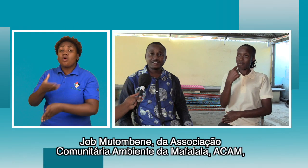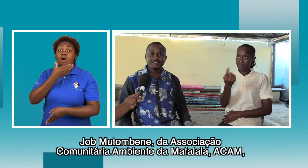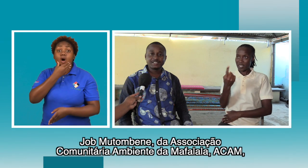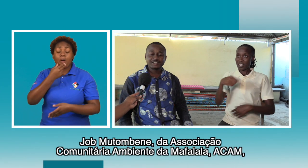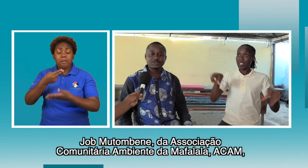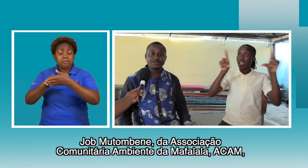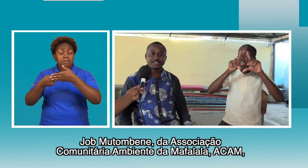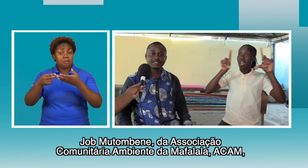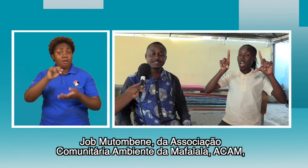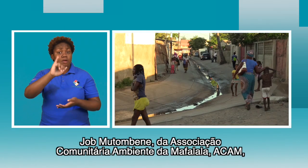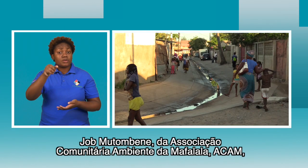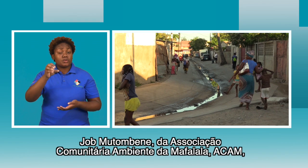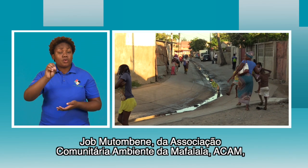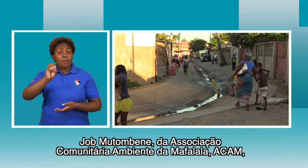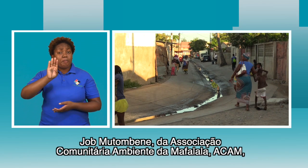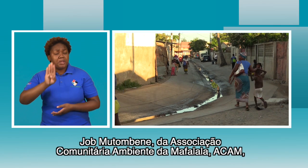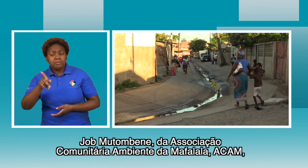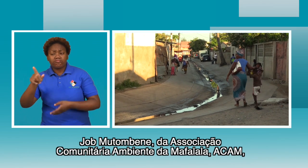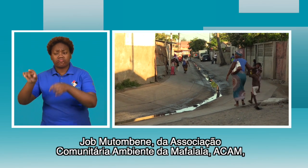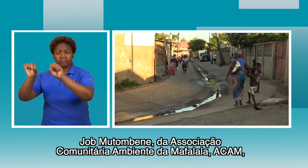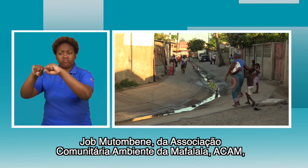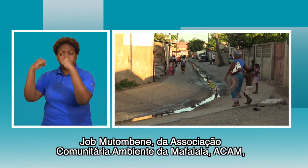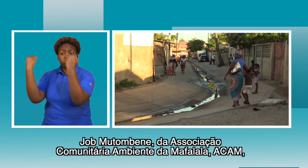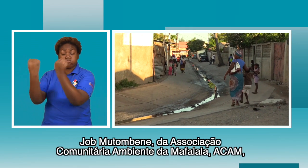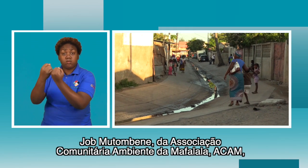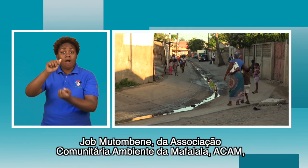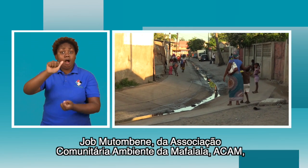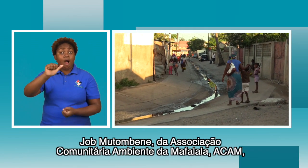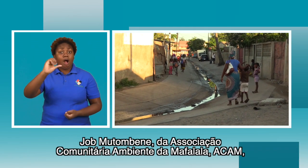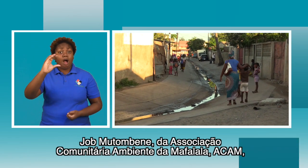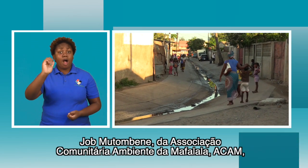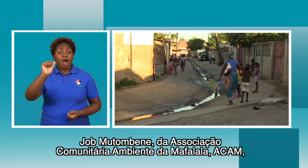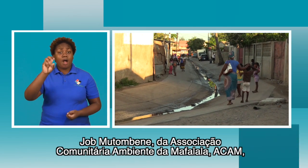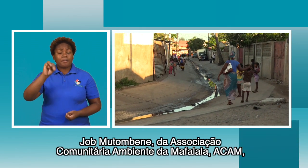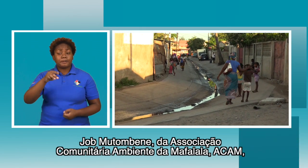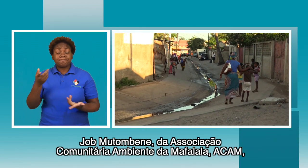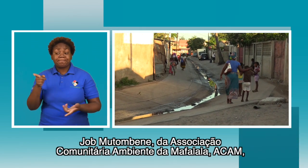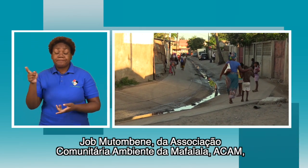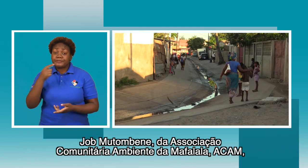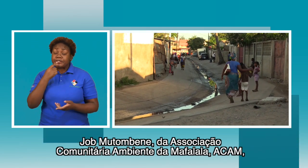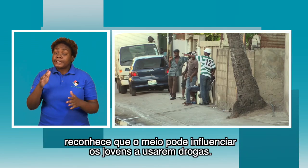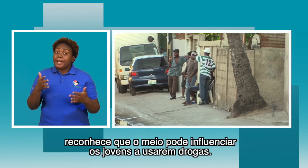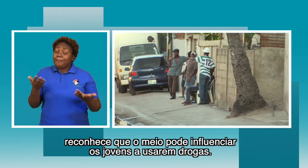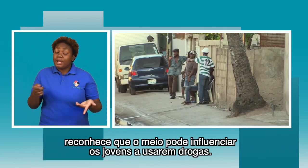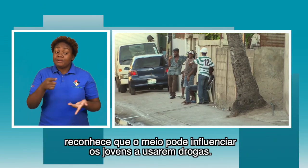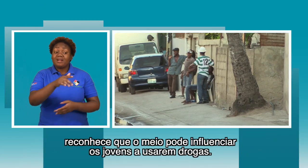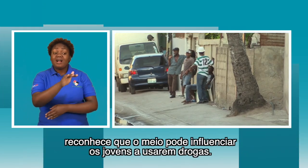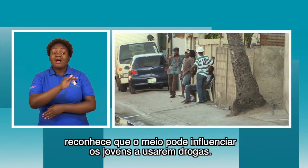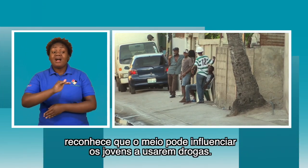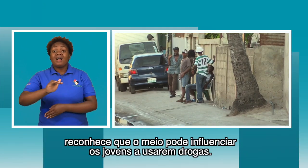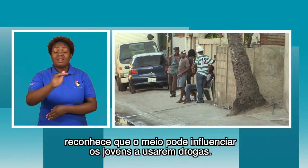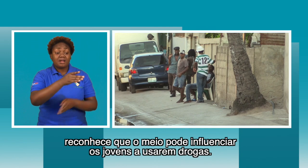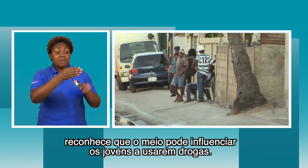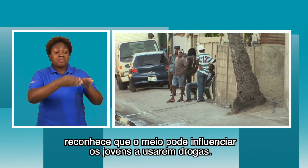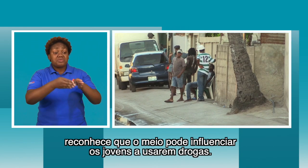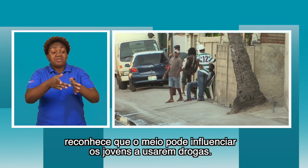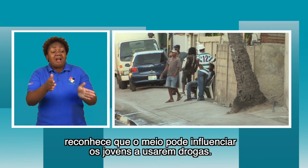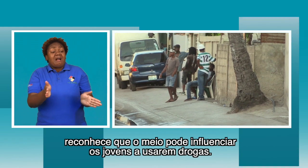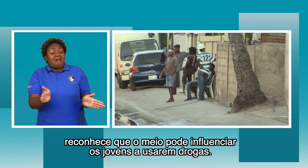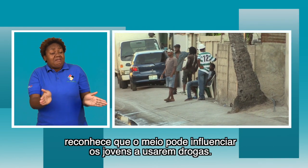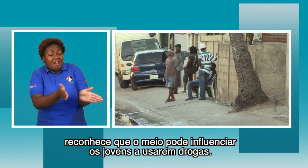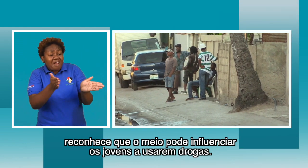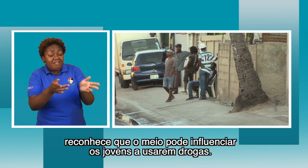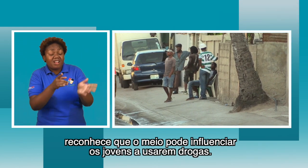Job Mutombeni, da Associação Comunitária Ambiente da Mafalala, ACAM, reconhece que o meio pode